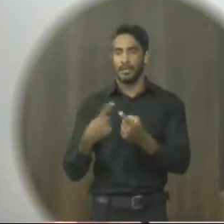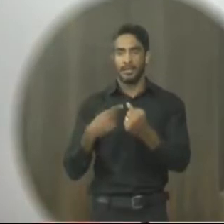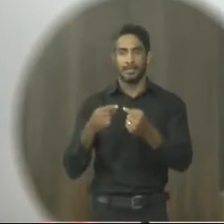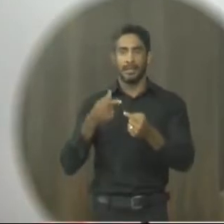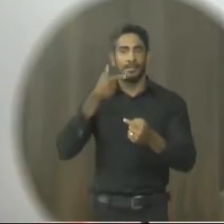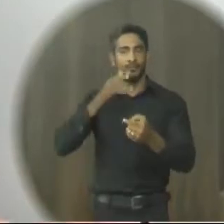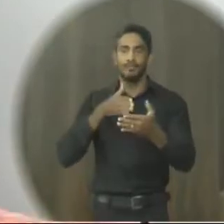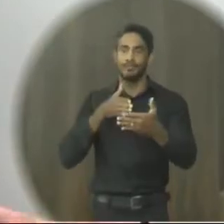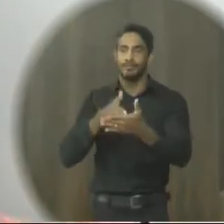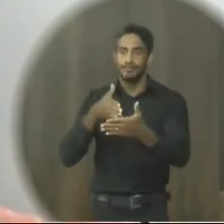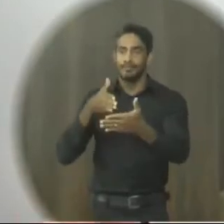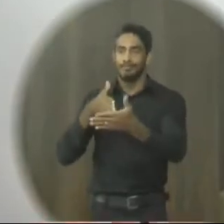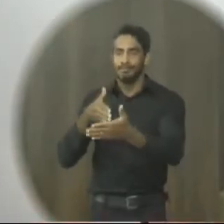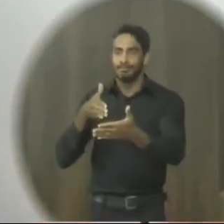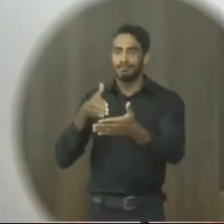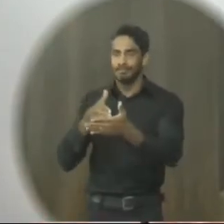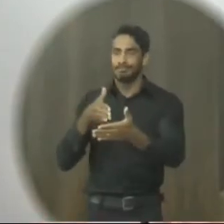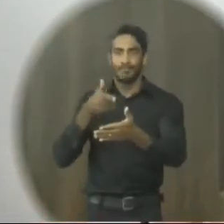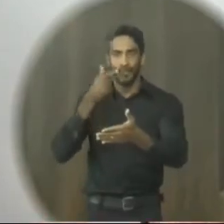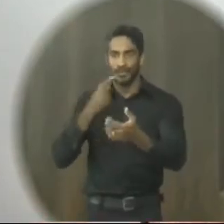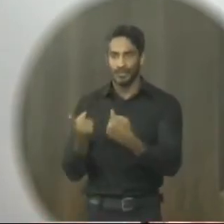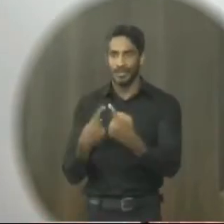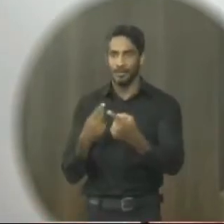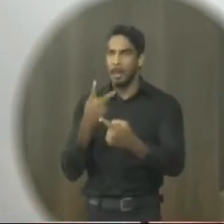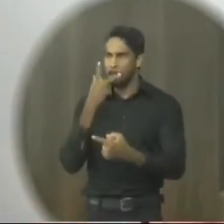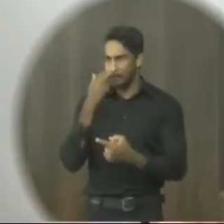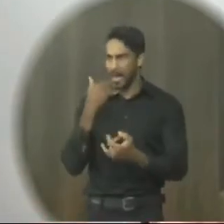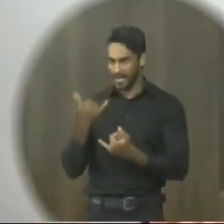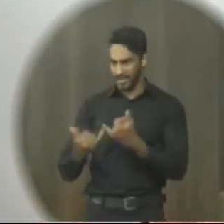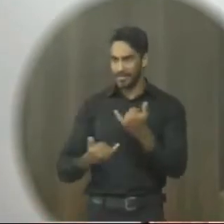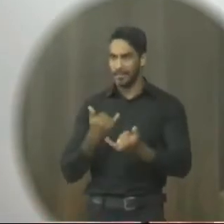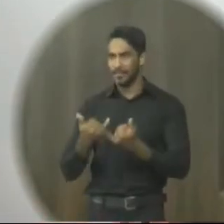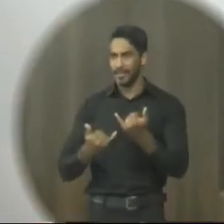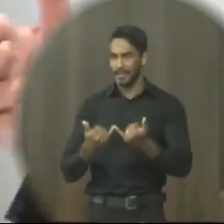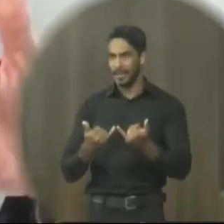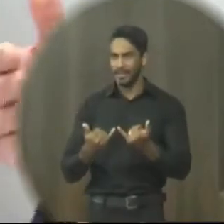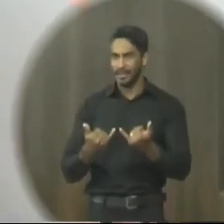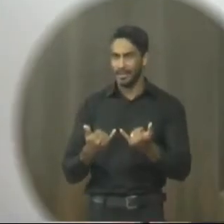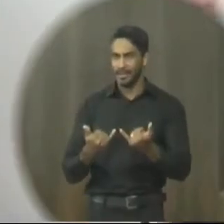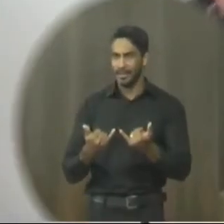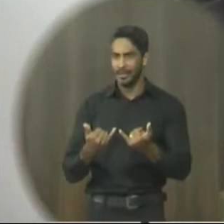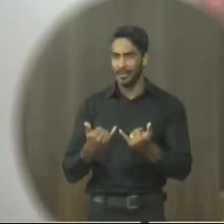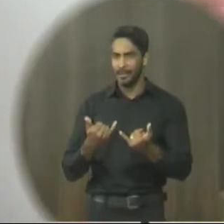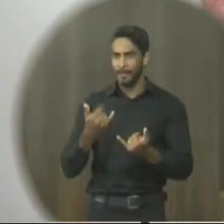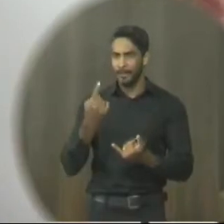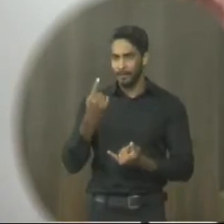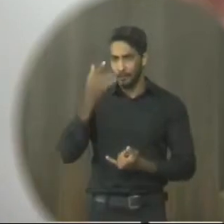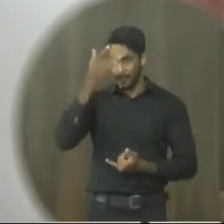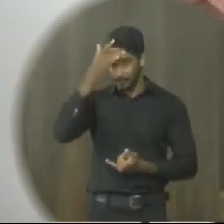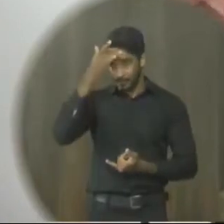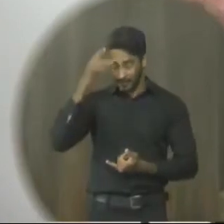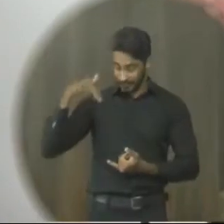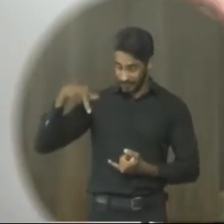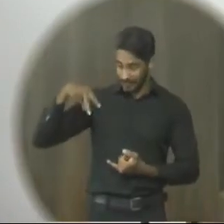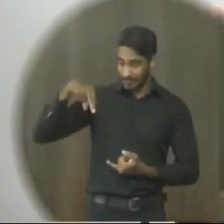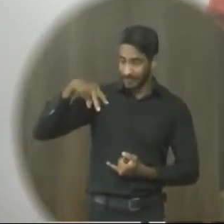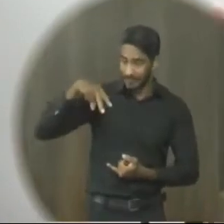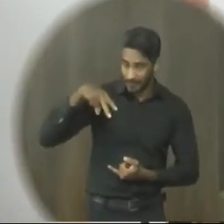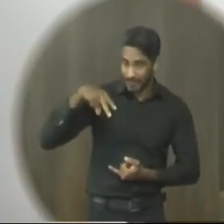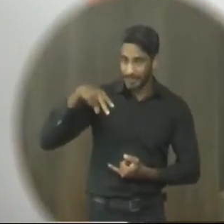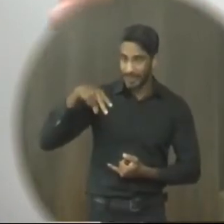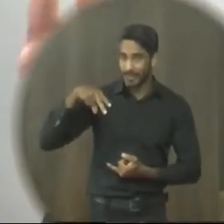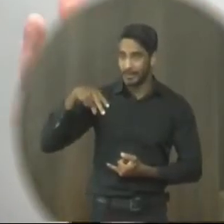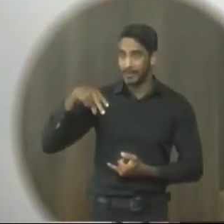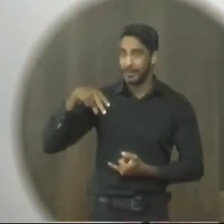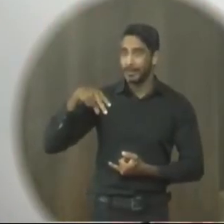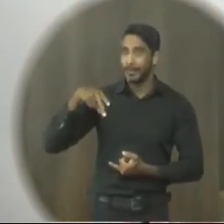ninguém. Ué, chega a ser até uma brincadeira de mau gosto. Acho que o morador que passa aí, se for uma única morador, ela